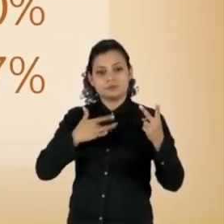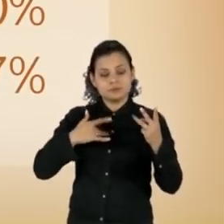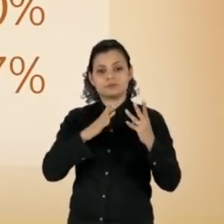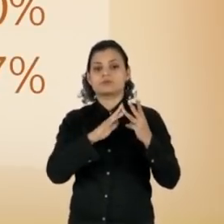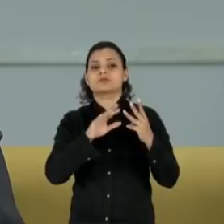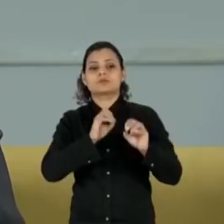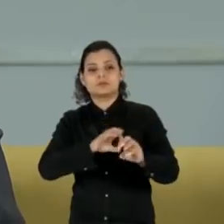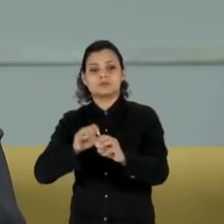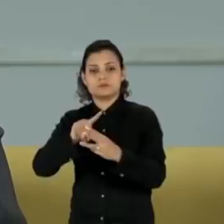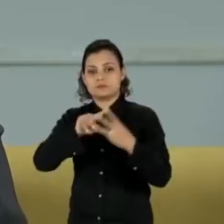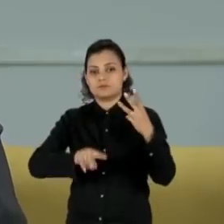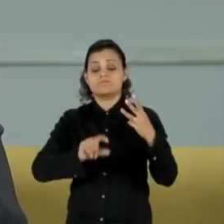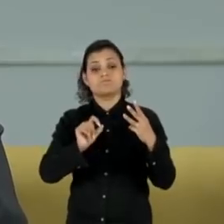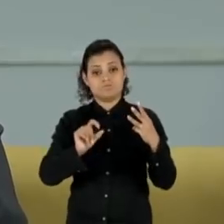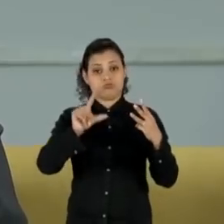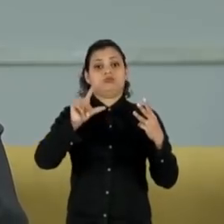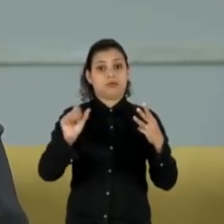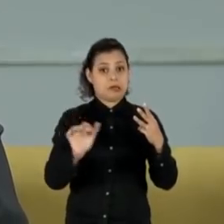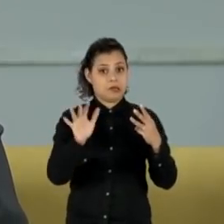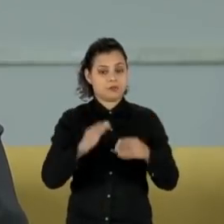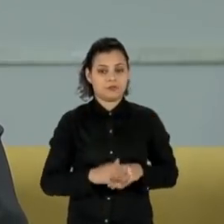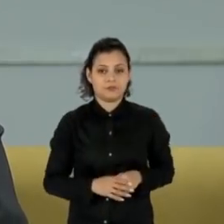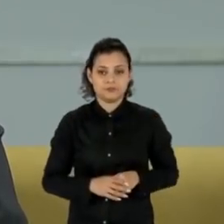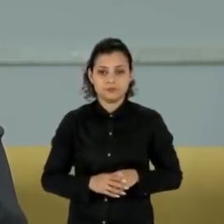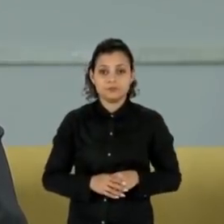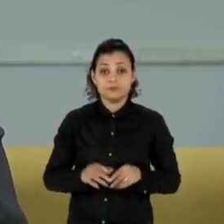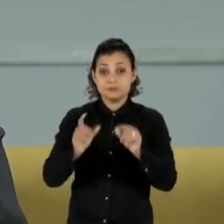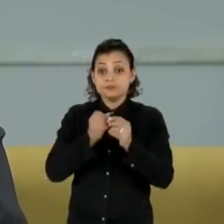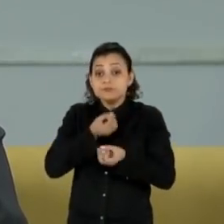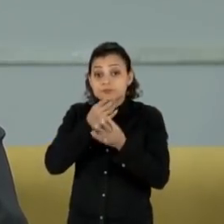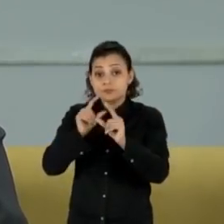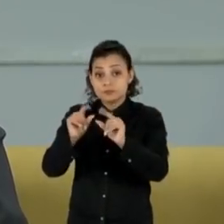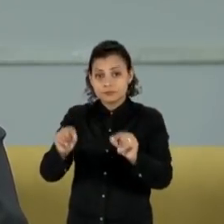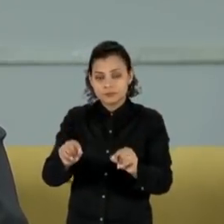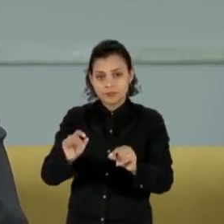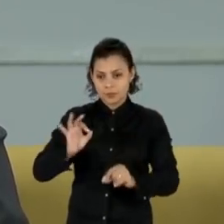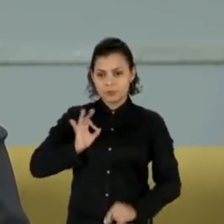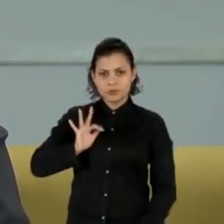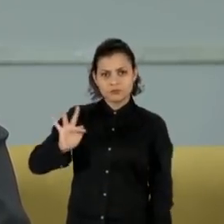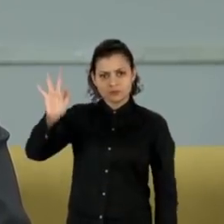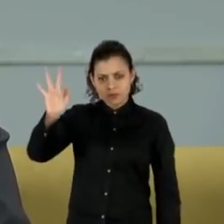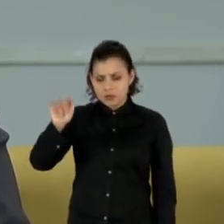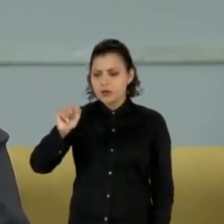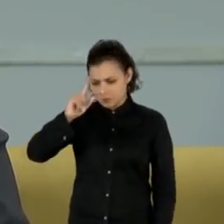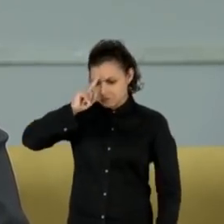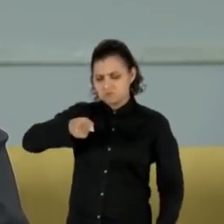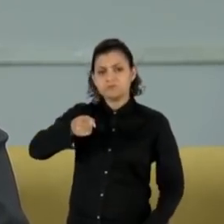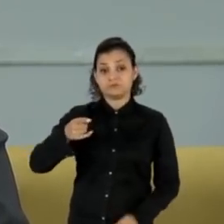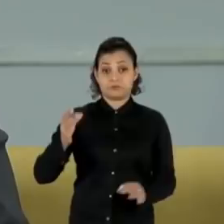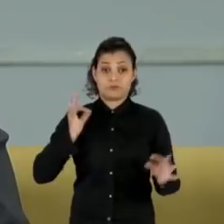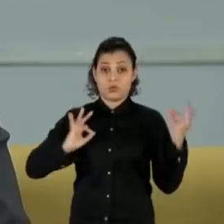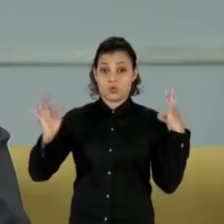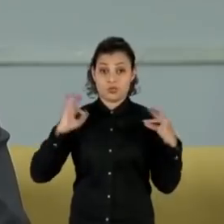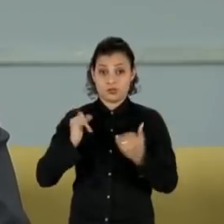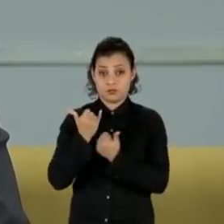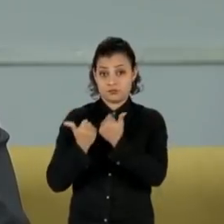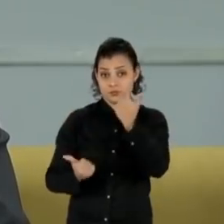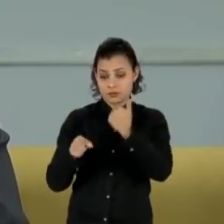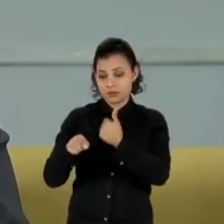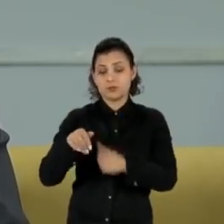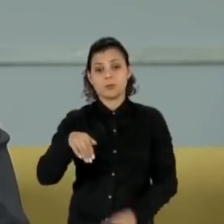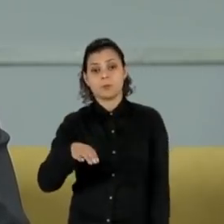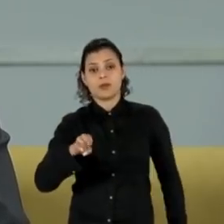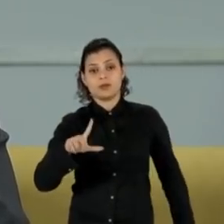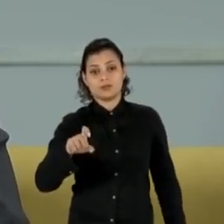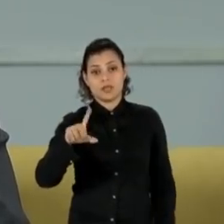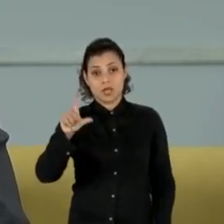aumentaram com a gente vai para as notícias de brasília a polícia federal indiciou o ministro do turismo marcelo álvaro antônio e